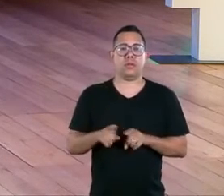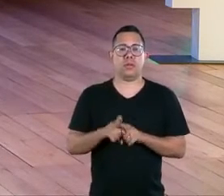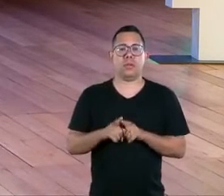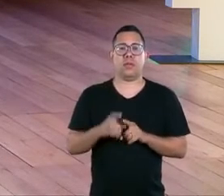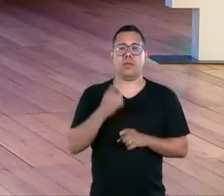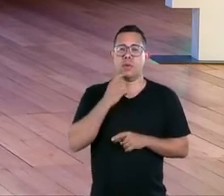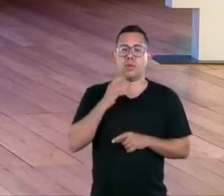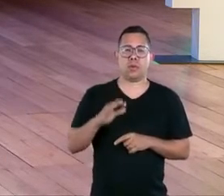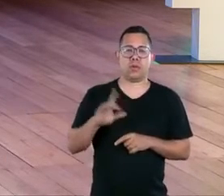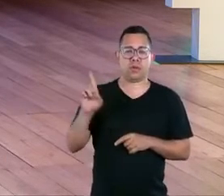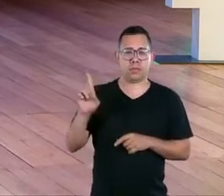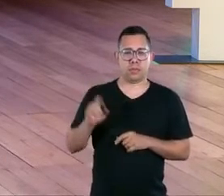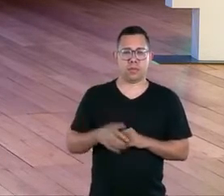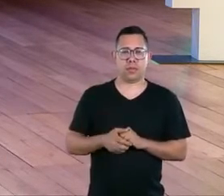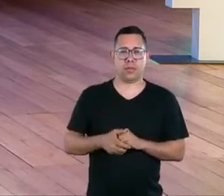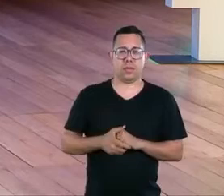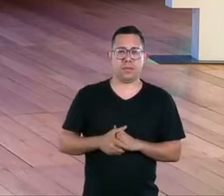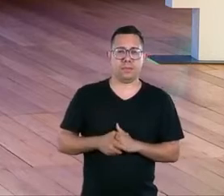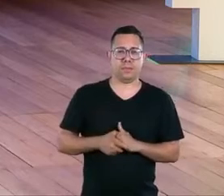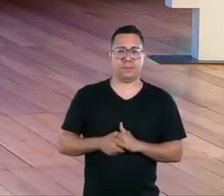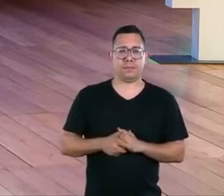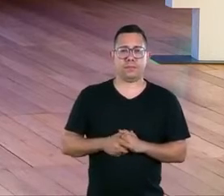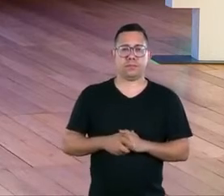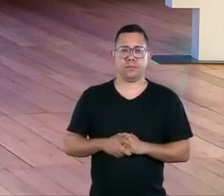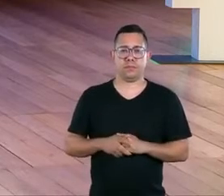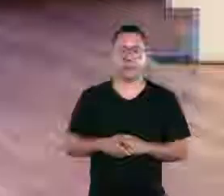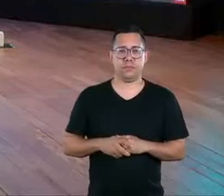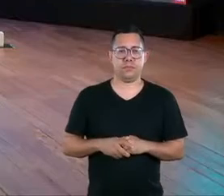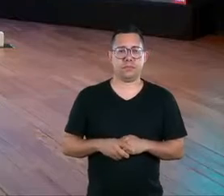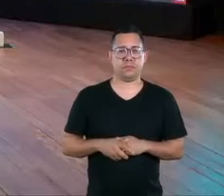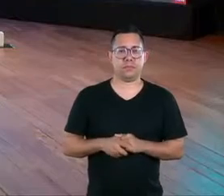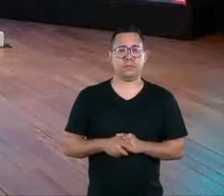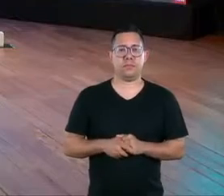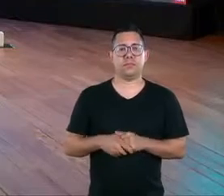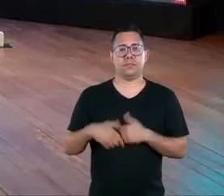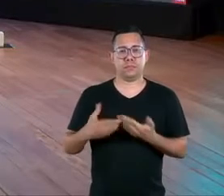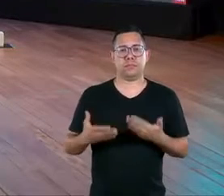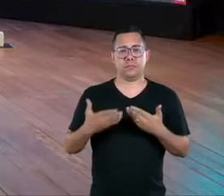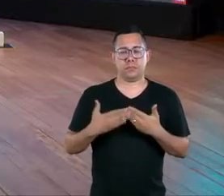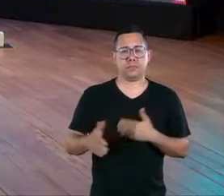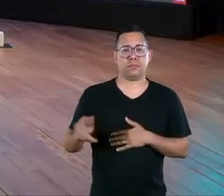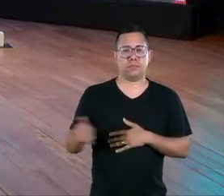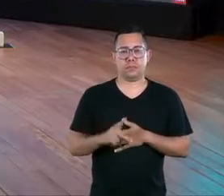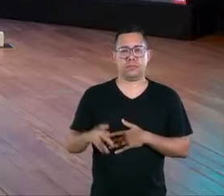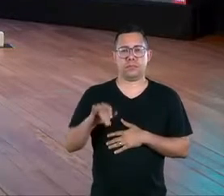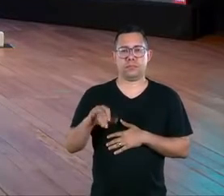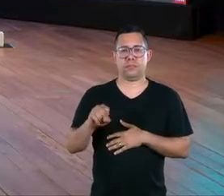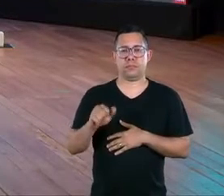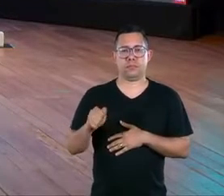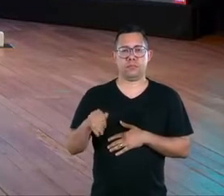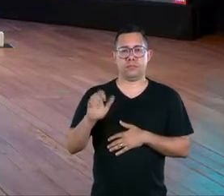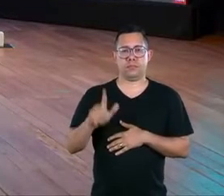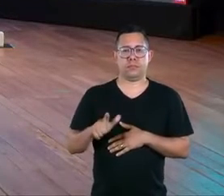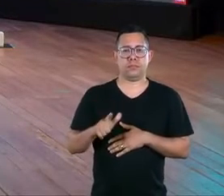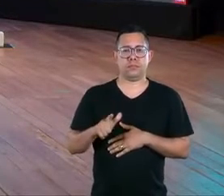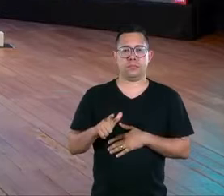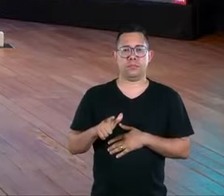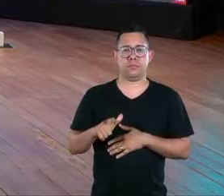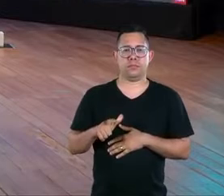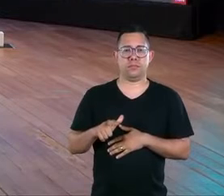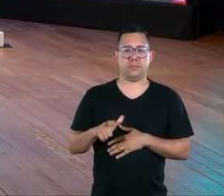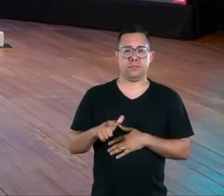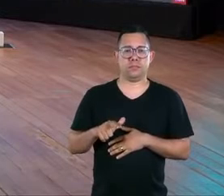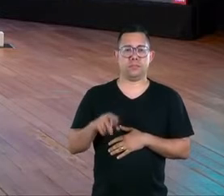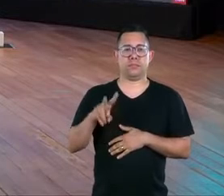Unicamp. Então, sem mais delongas, passo logo a palavra para a professora Isabel, que vai fazer